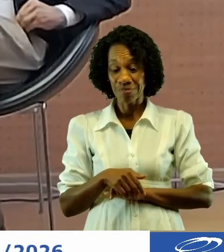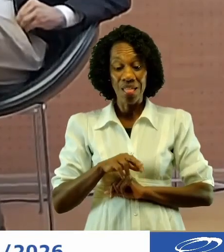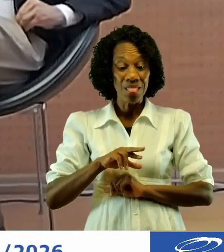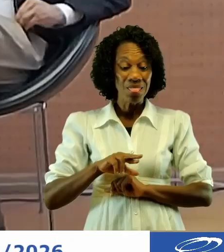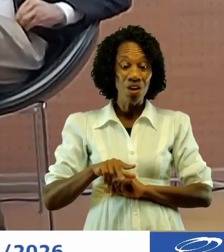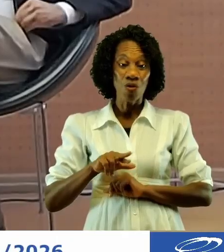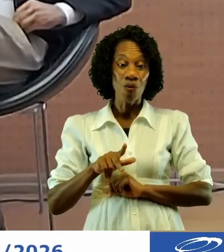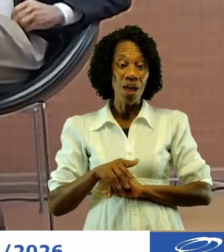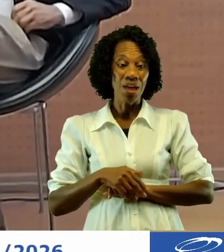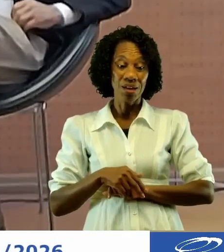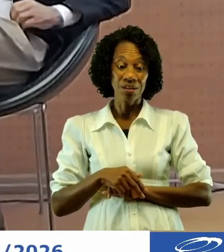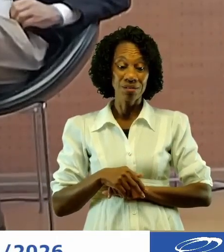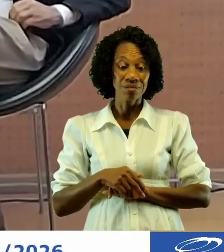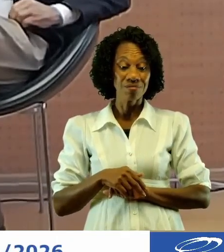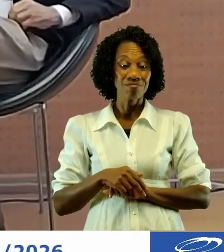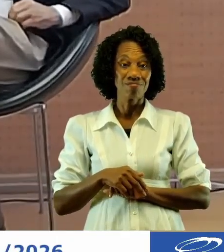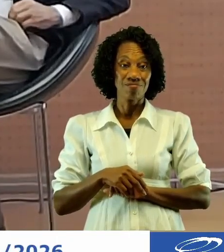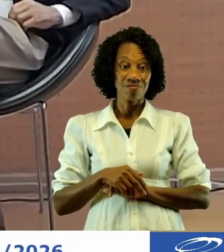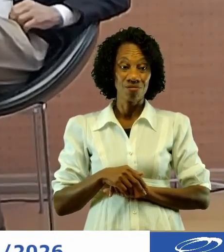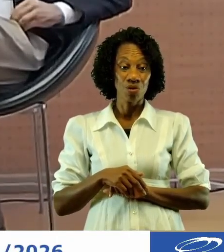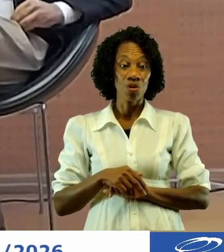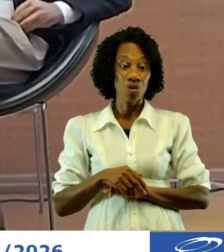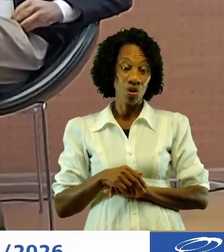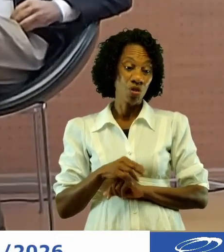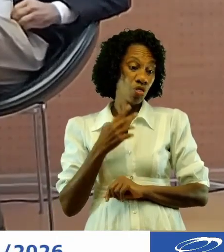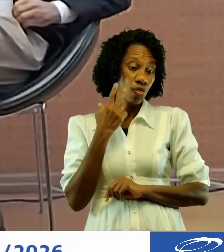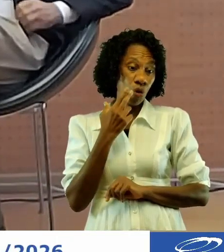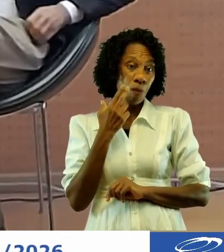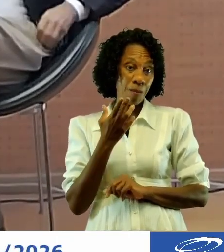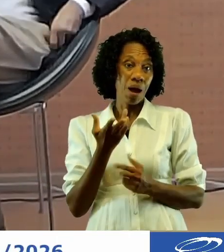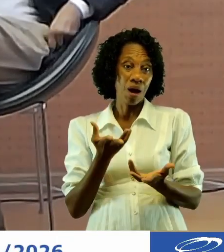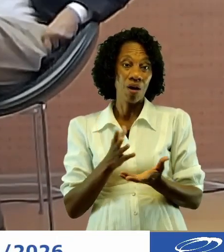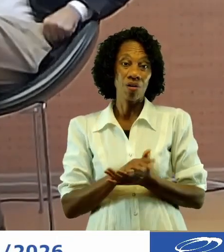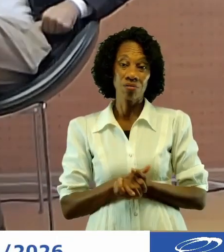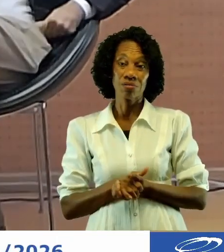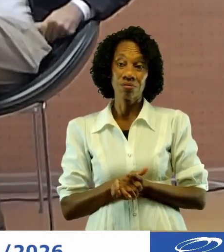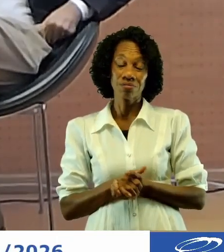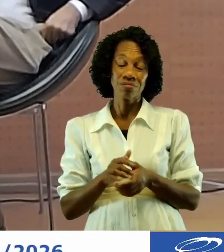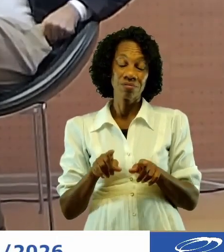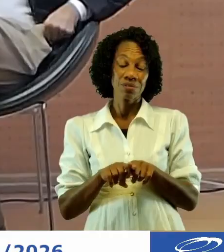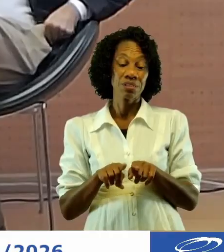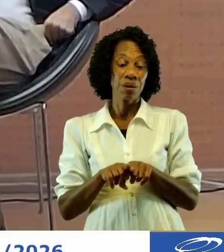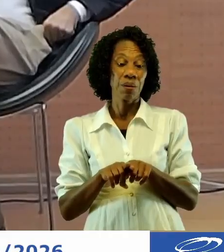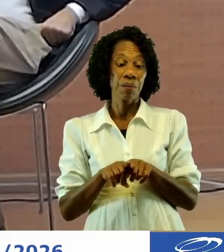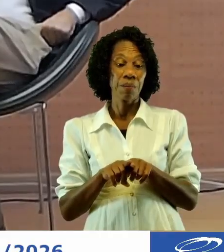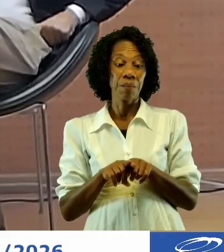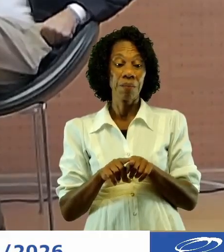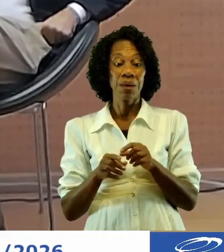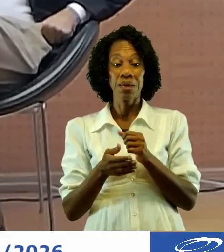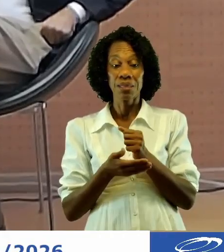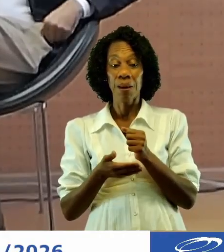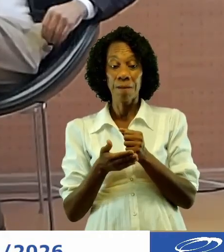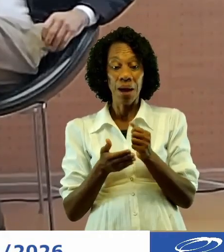ainda um cenário muito comum que ele está vendo, né, também nas bases de estudo, né,